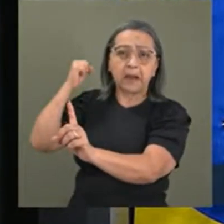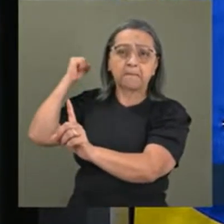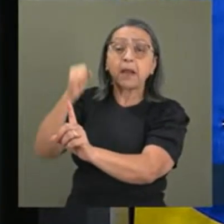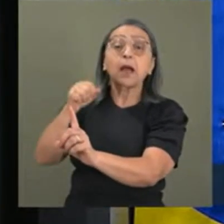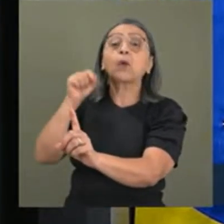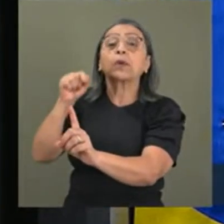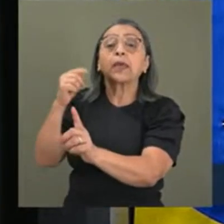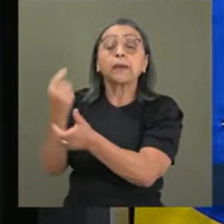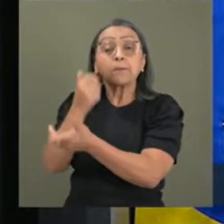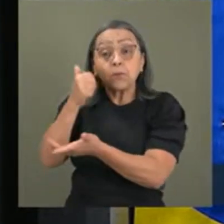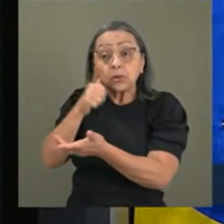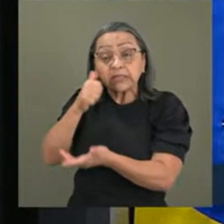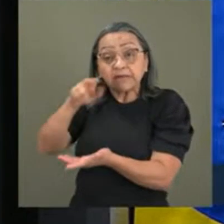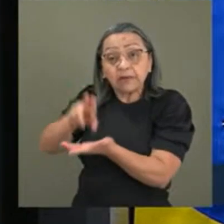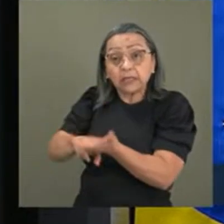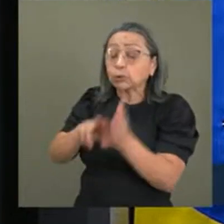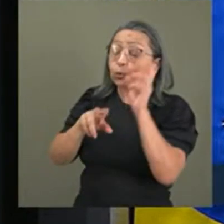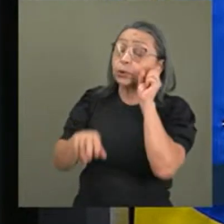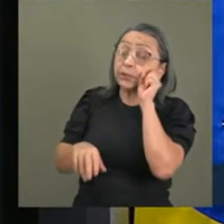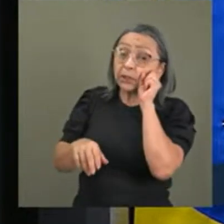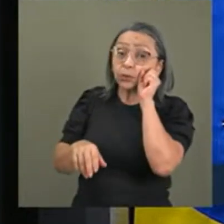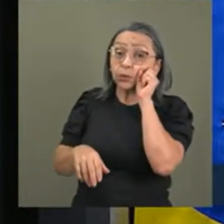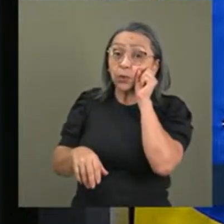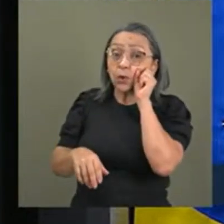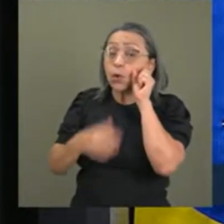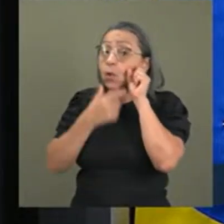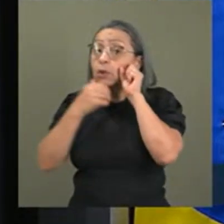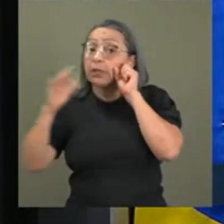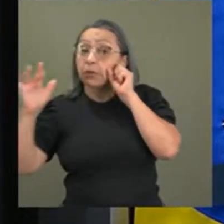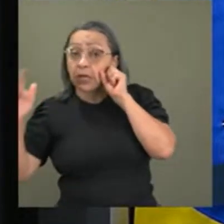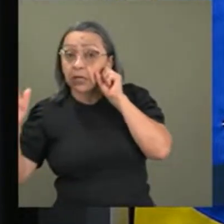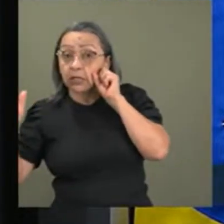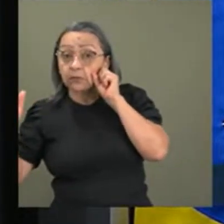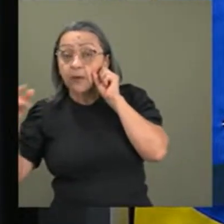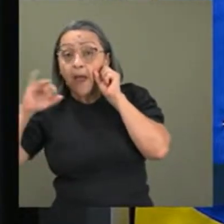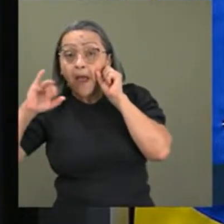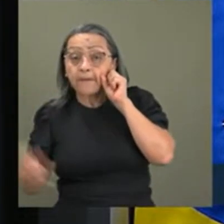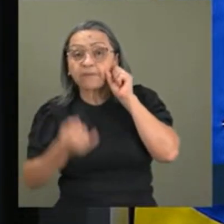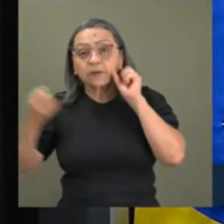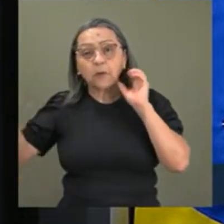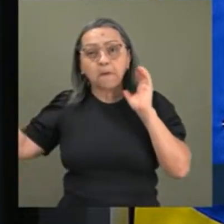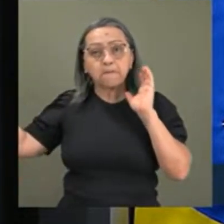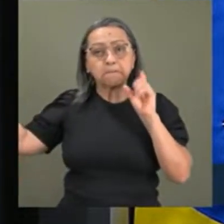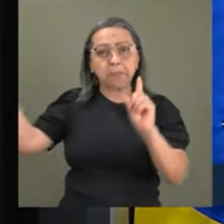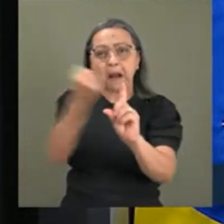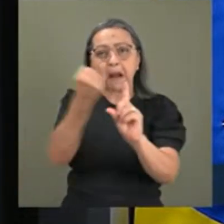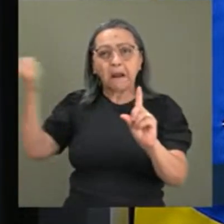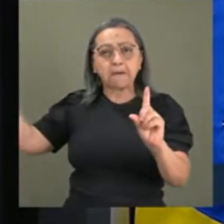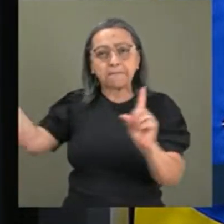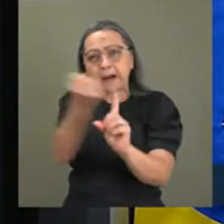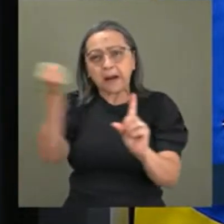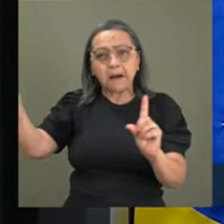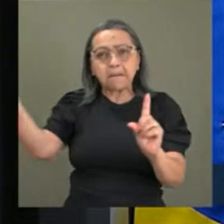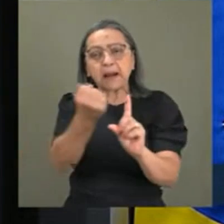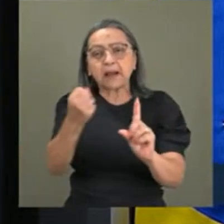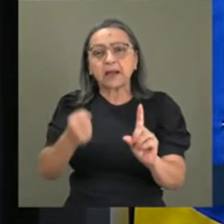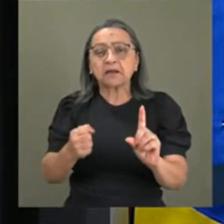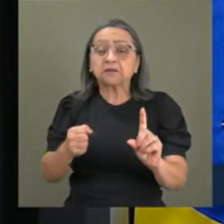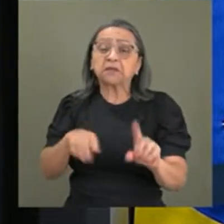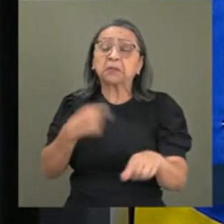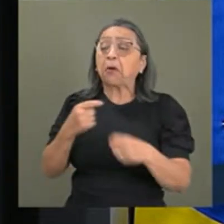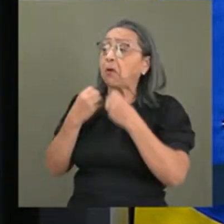dormia por seu namorado, que confessou ter tido um lapso de